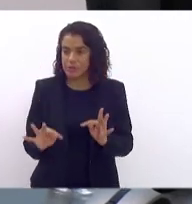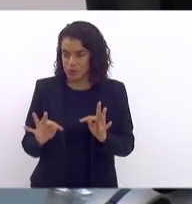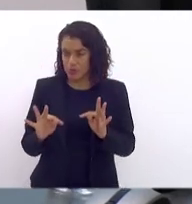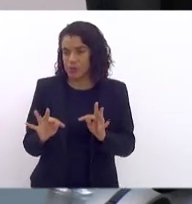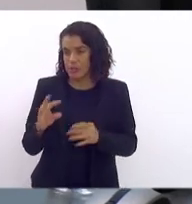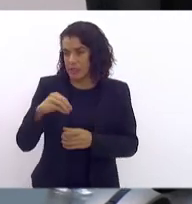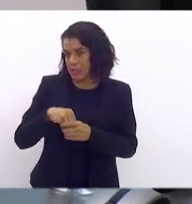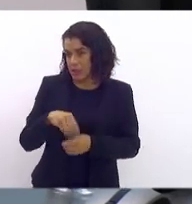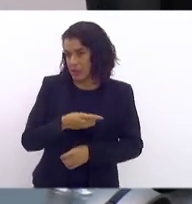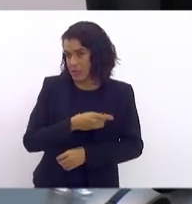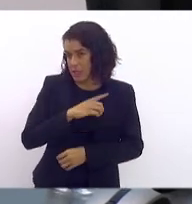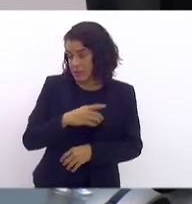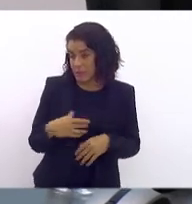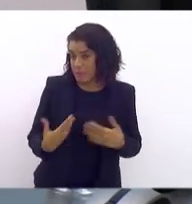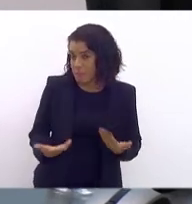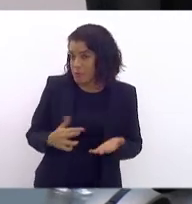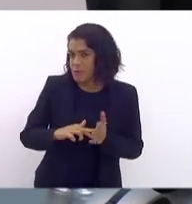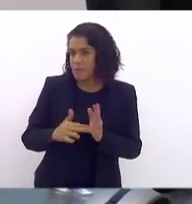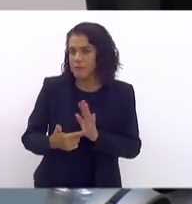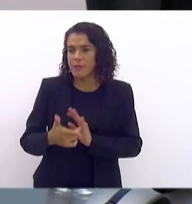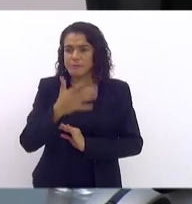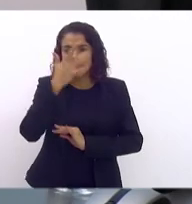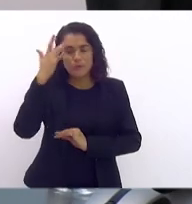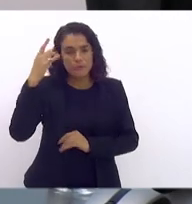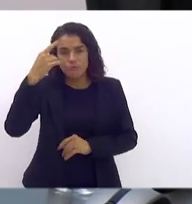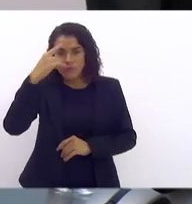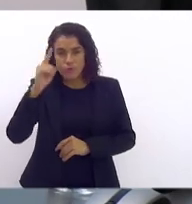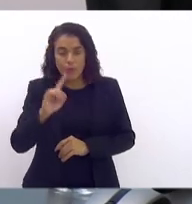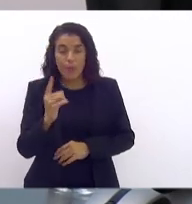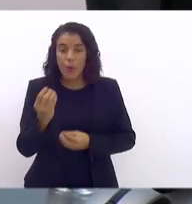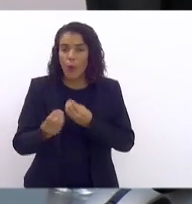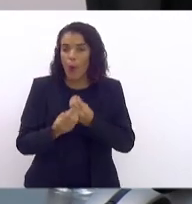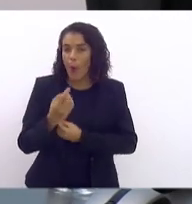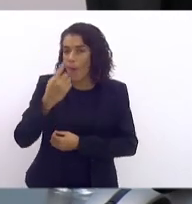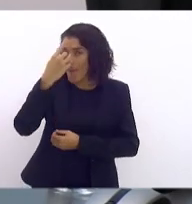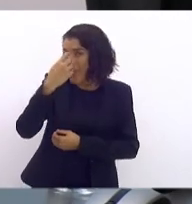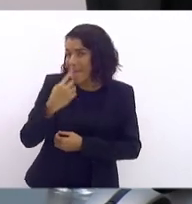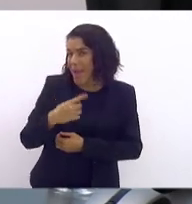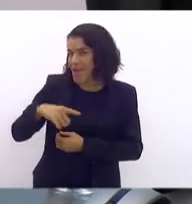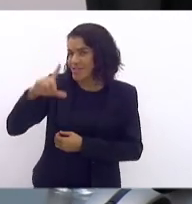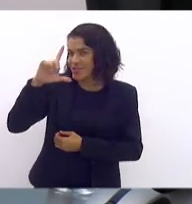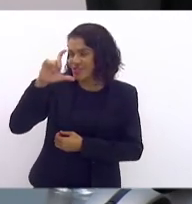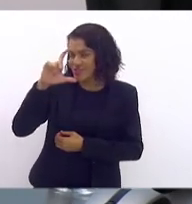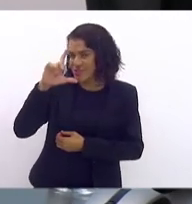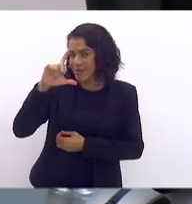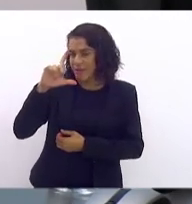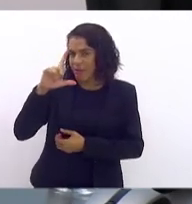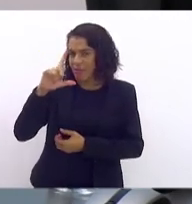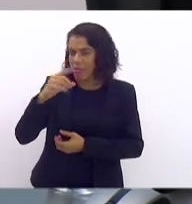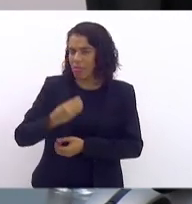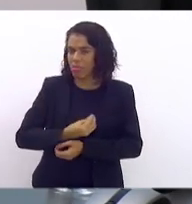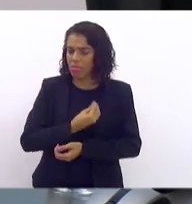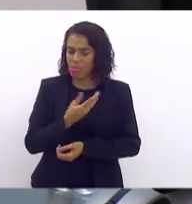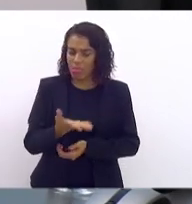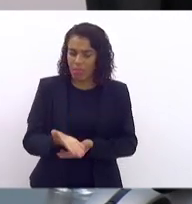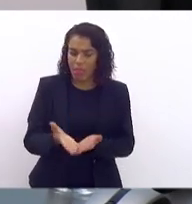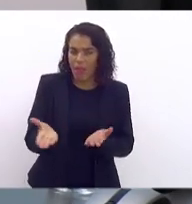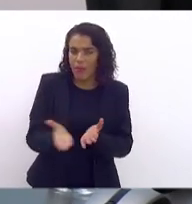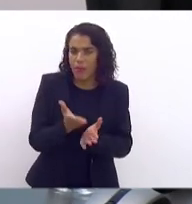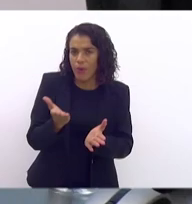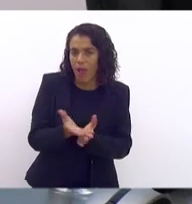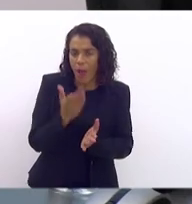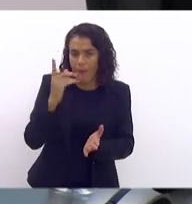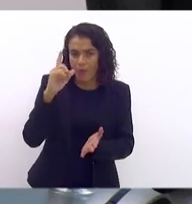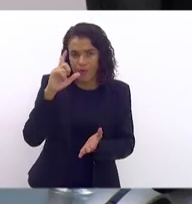da delegacia ou seja as pessoas sequer sabem como a imagem delas foram parar nesse álbum de